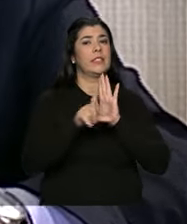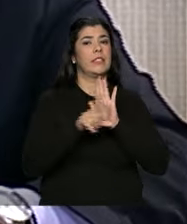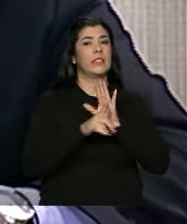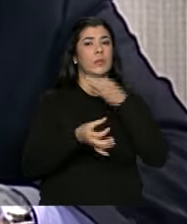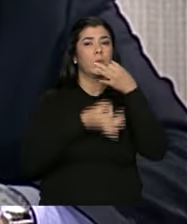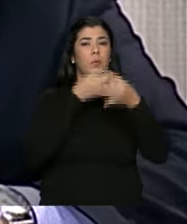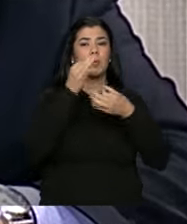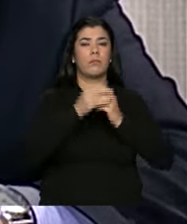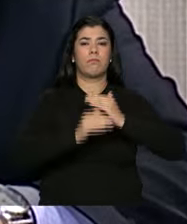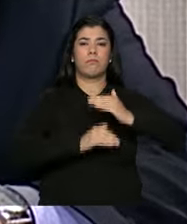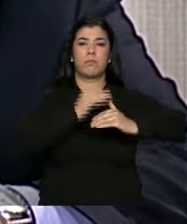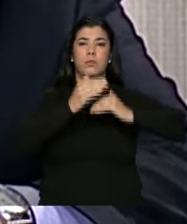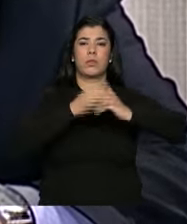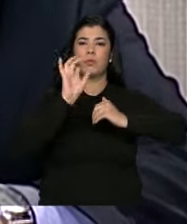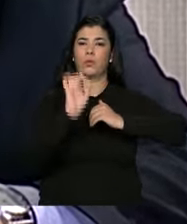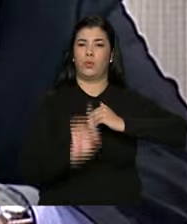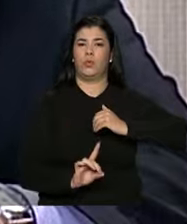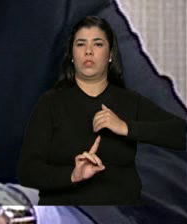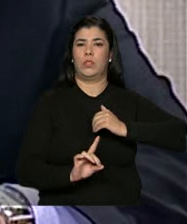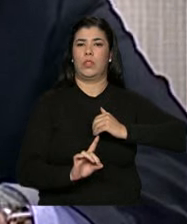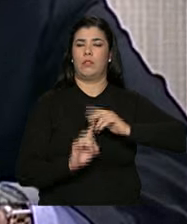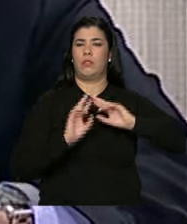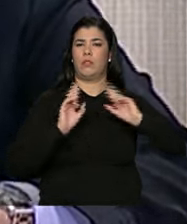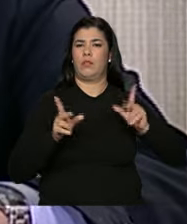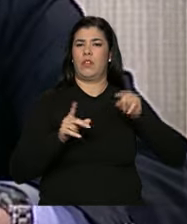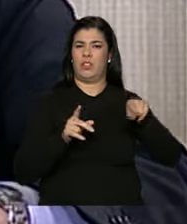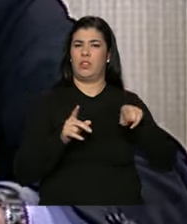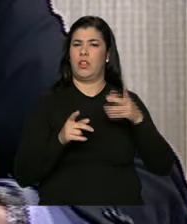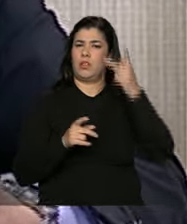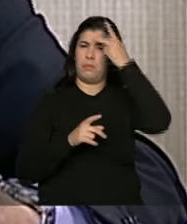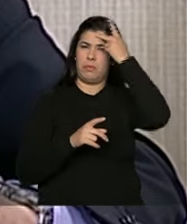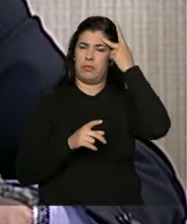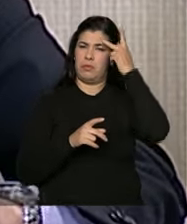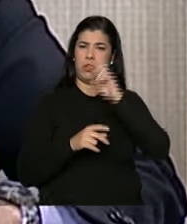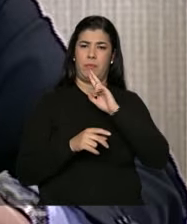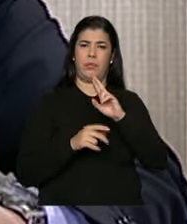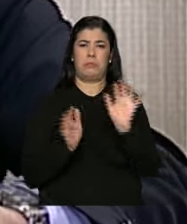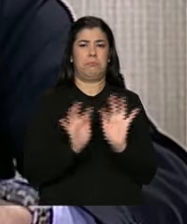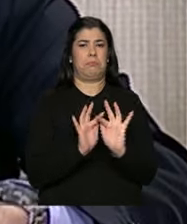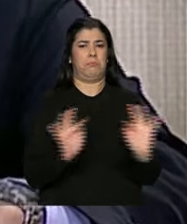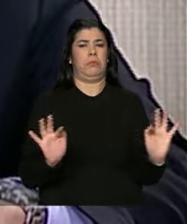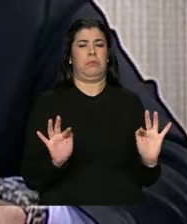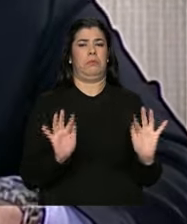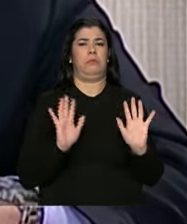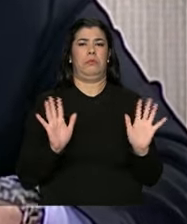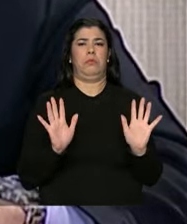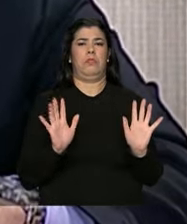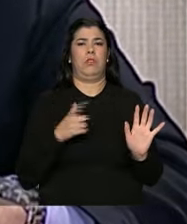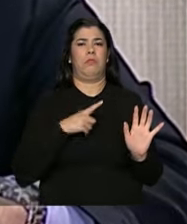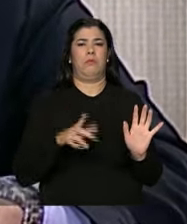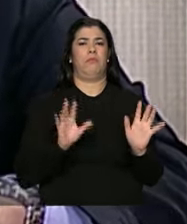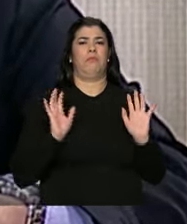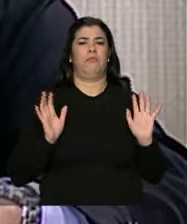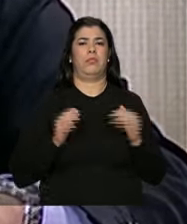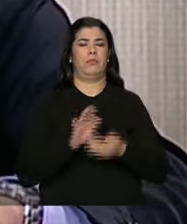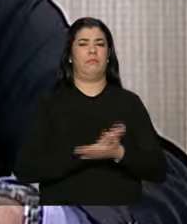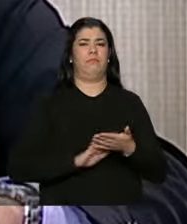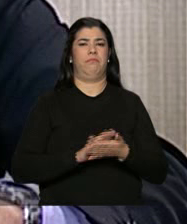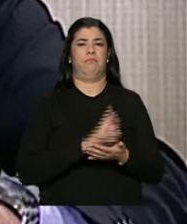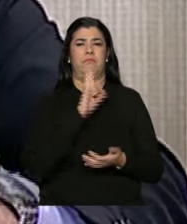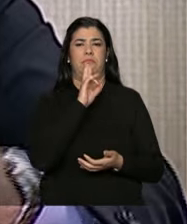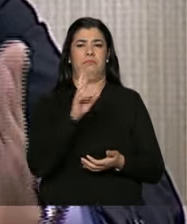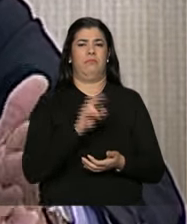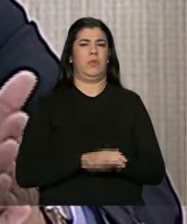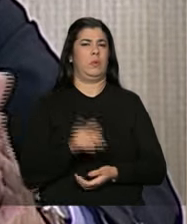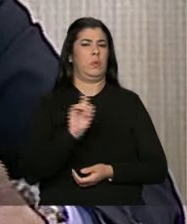legislações que avancem no campo dos direitos do Brasil, são aqueles que hoje respondem de forma simplória, simplista, eh eh respondendo